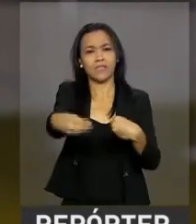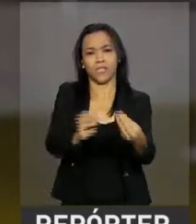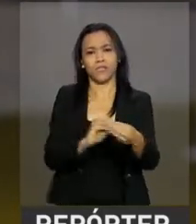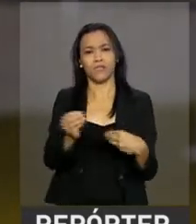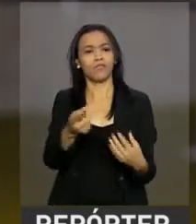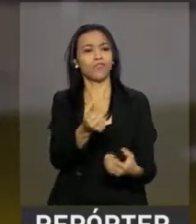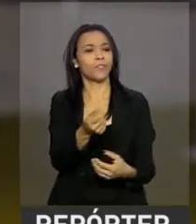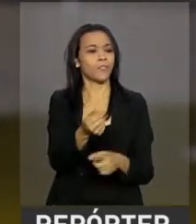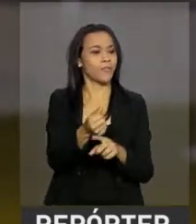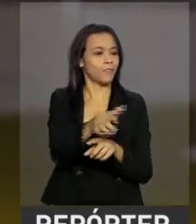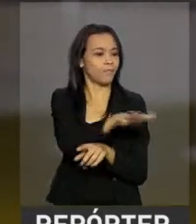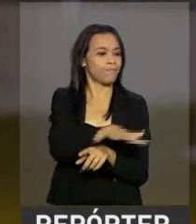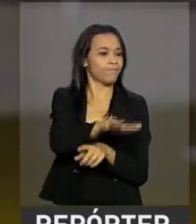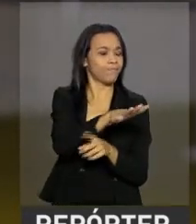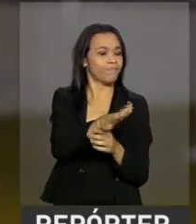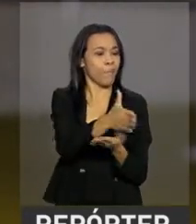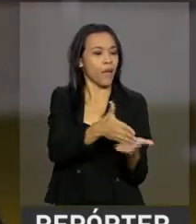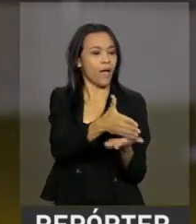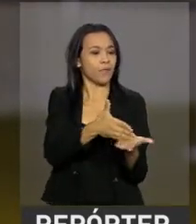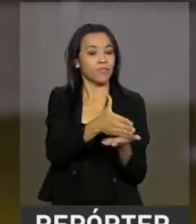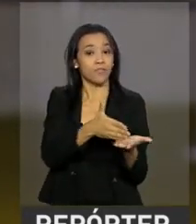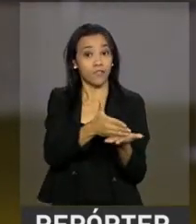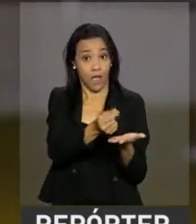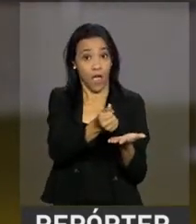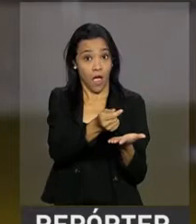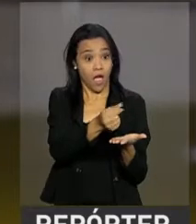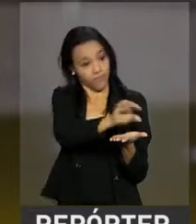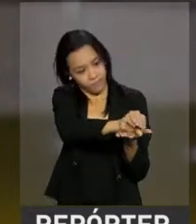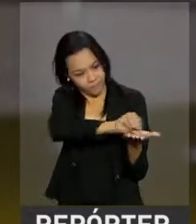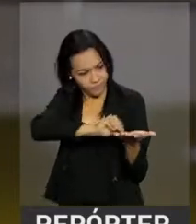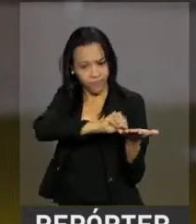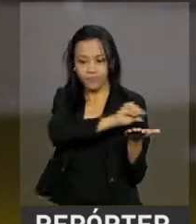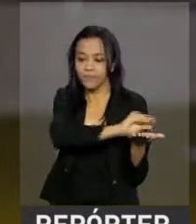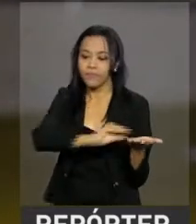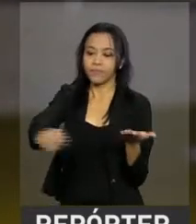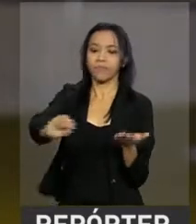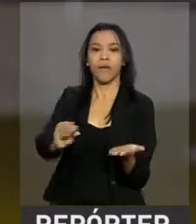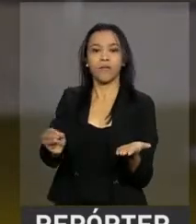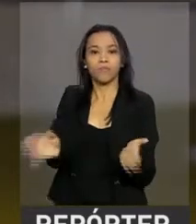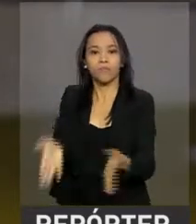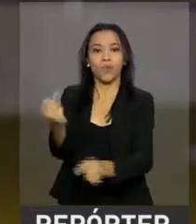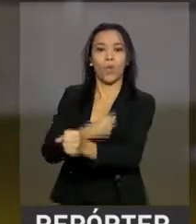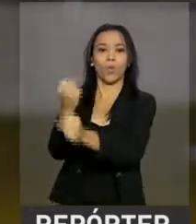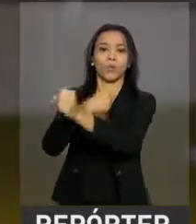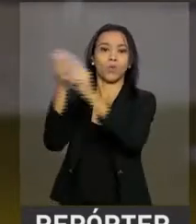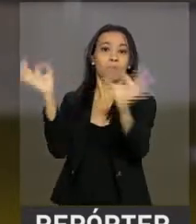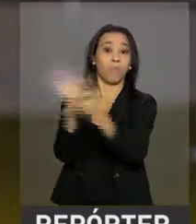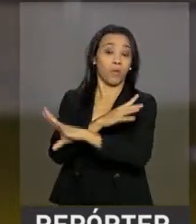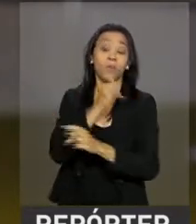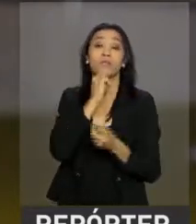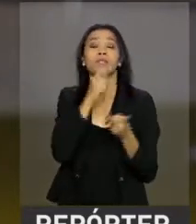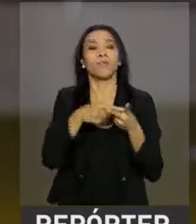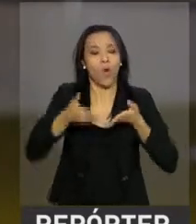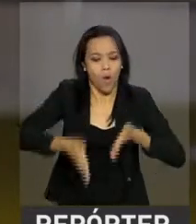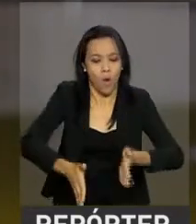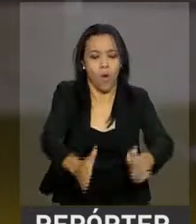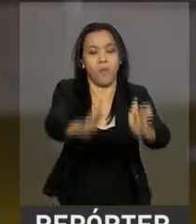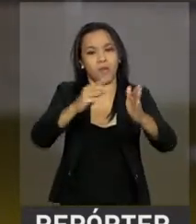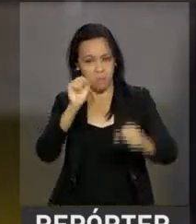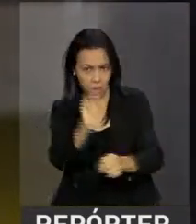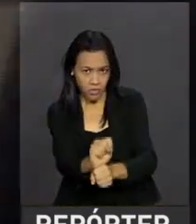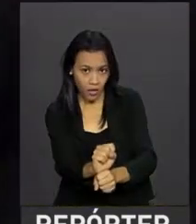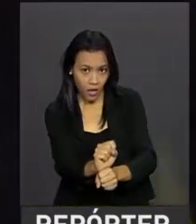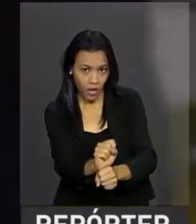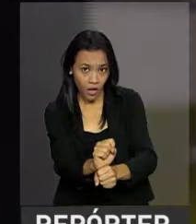retirando parte desses recursos e colocar no hospital. Por exemplo, se tiver uma obra numa estrada, pode-se parar a estrada,